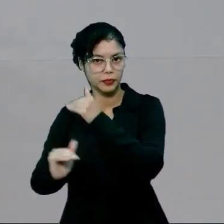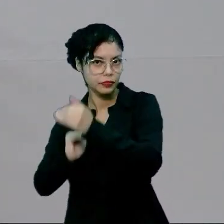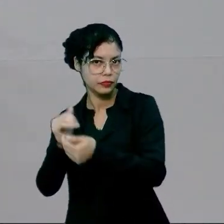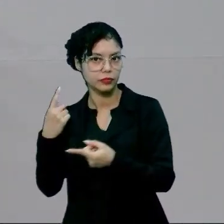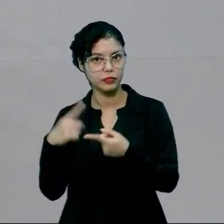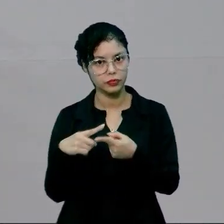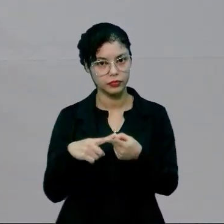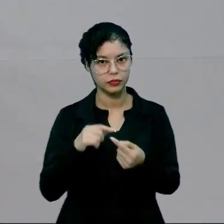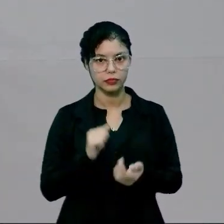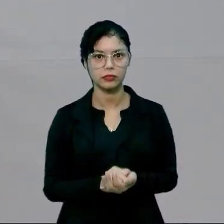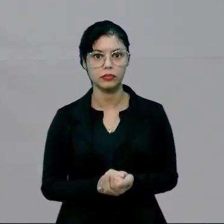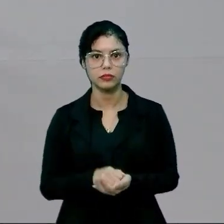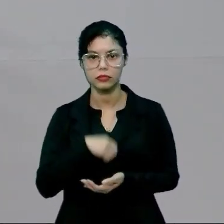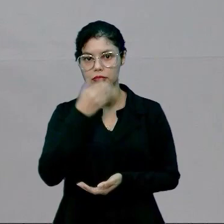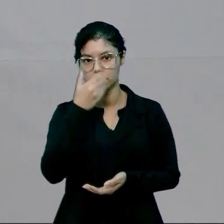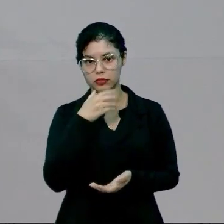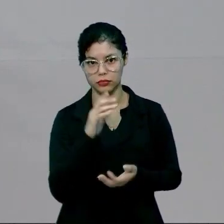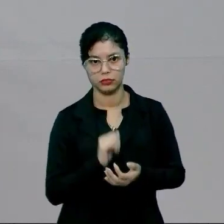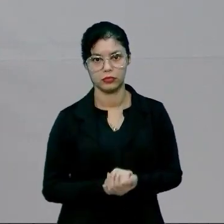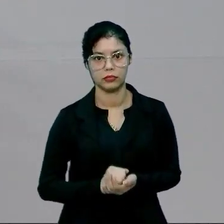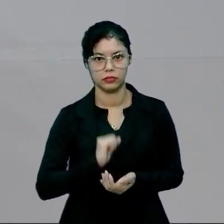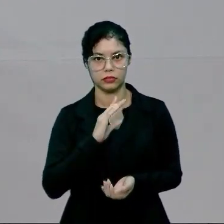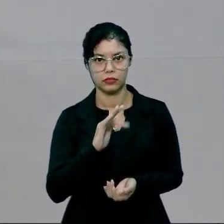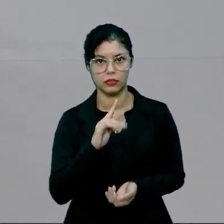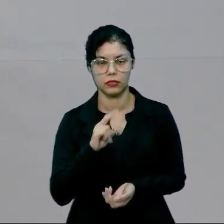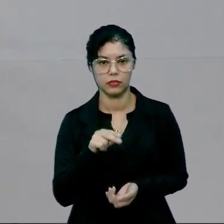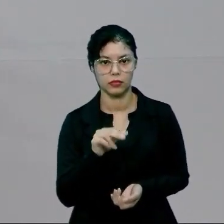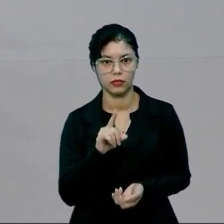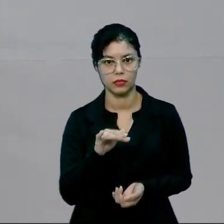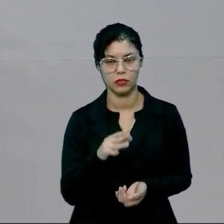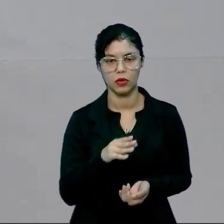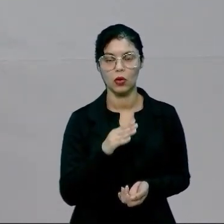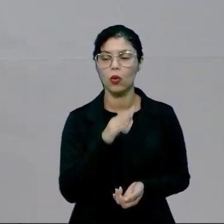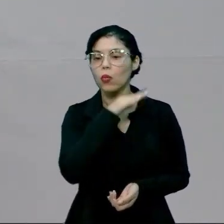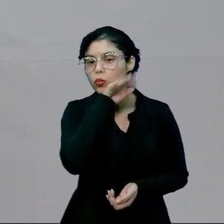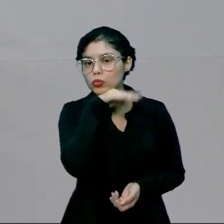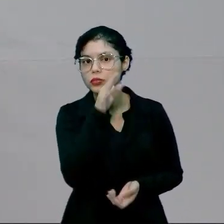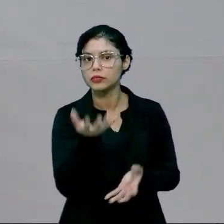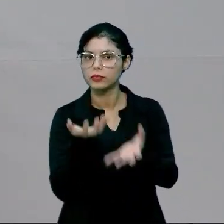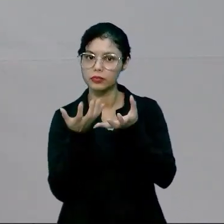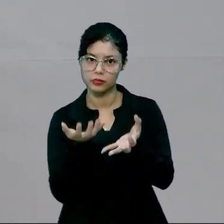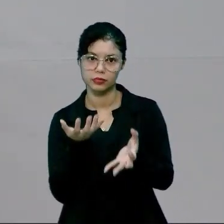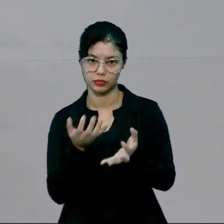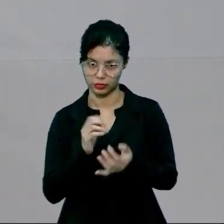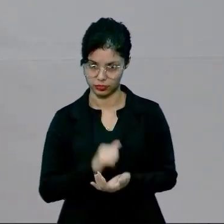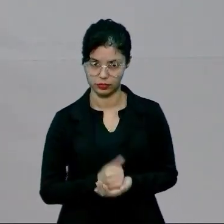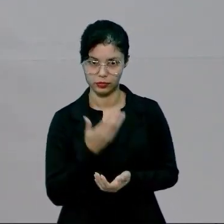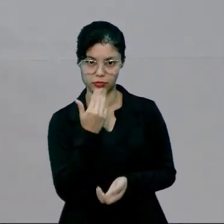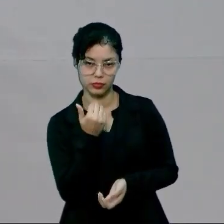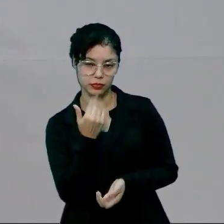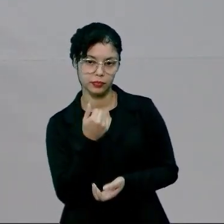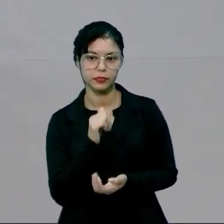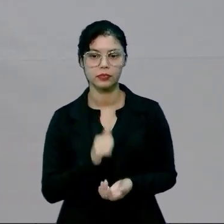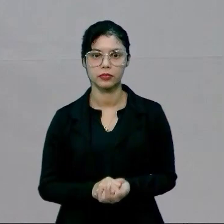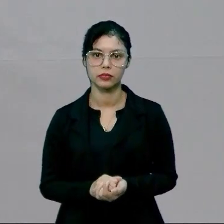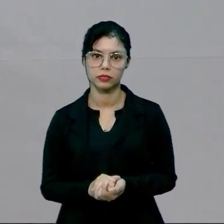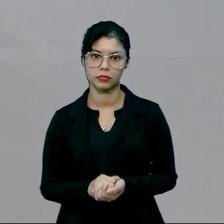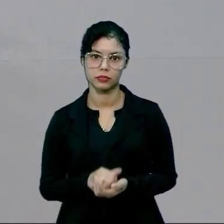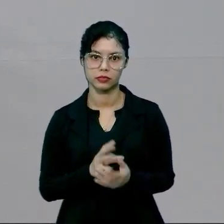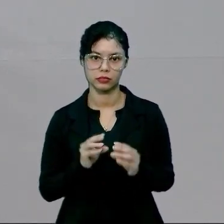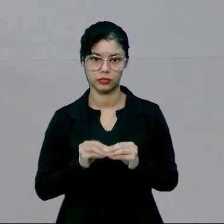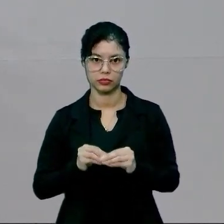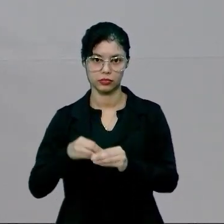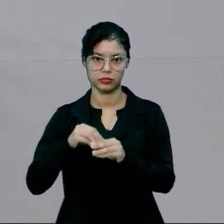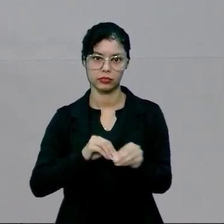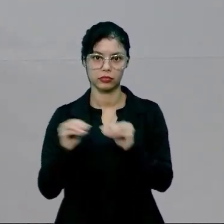Por quê? Um fruto carnoso, um animal aí que queira, né, comer esse fruto, ele come esse fruto e